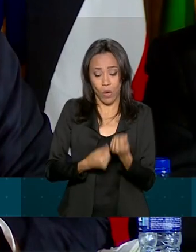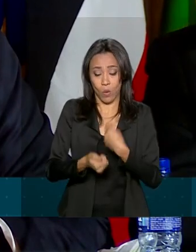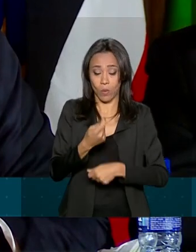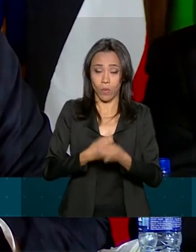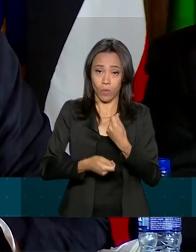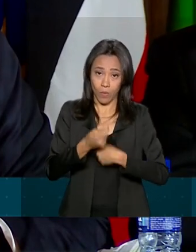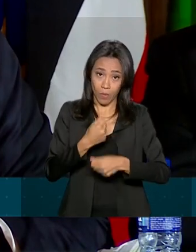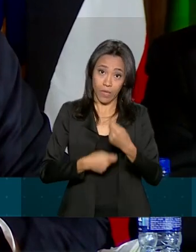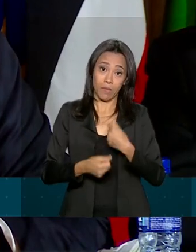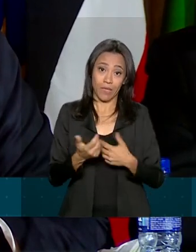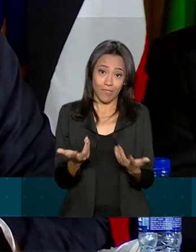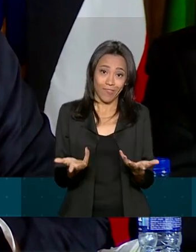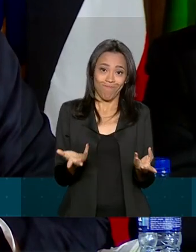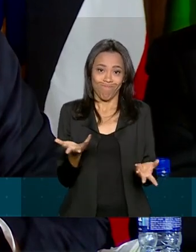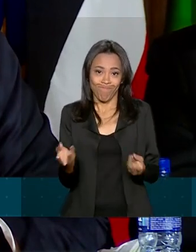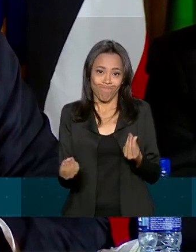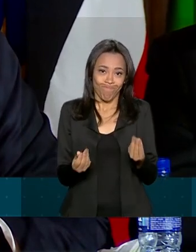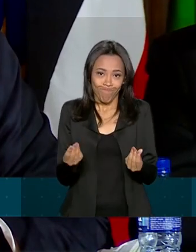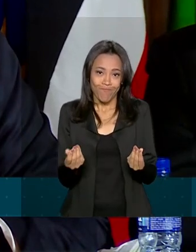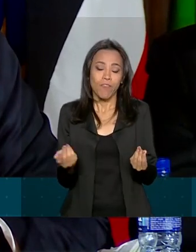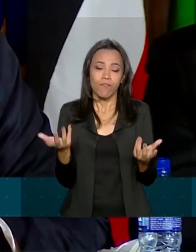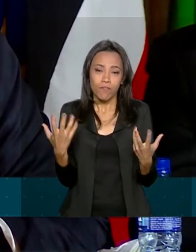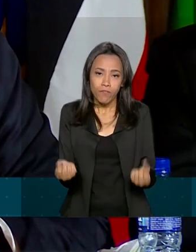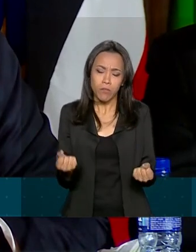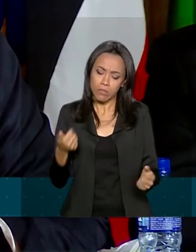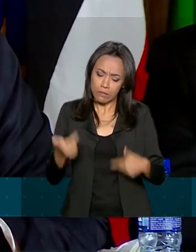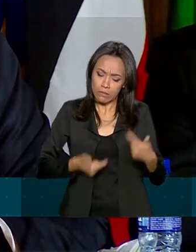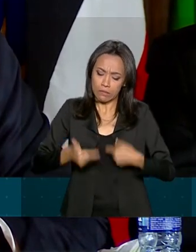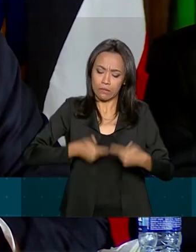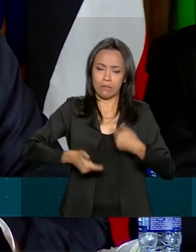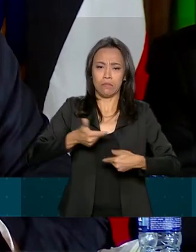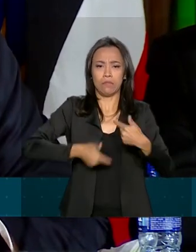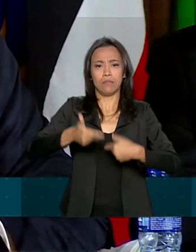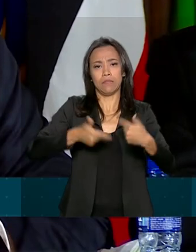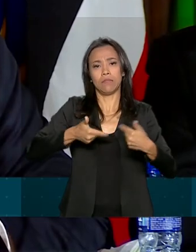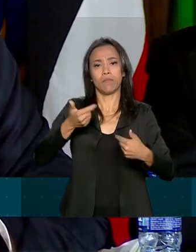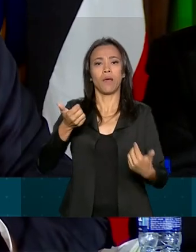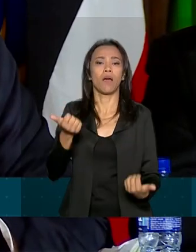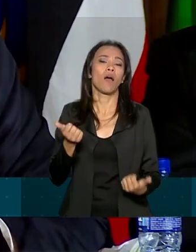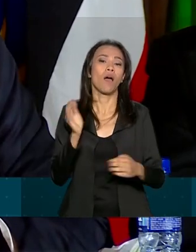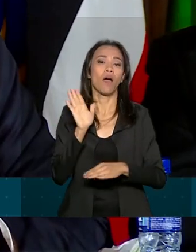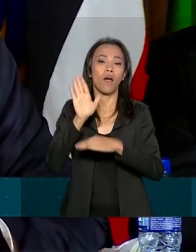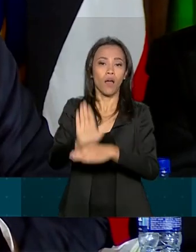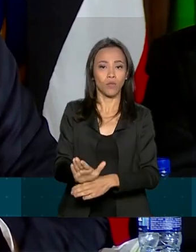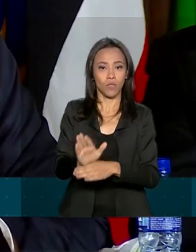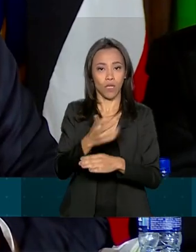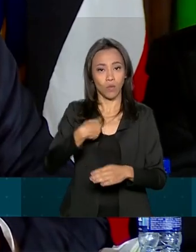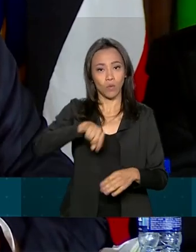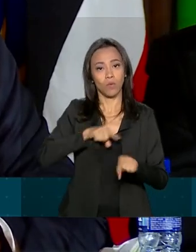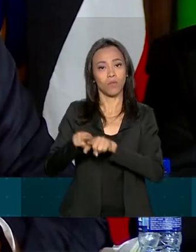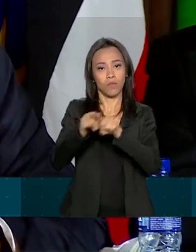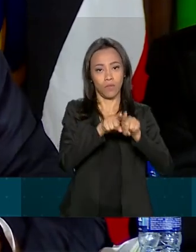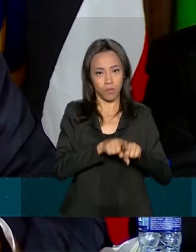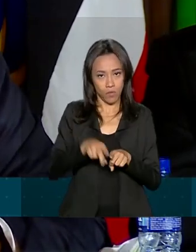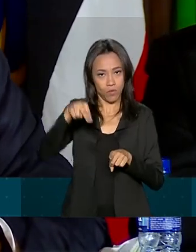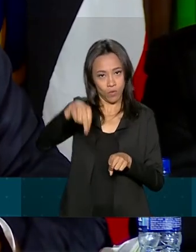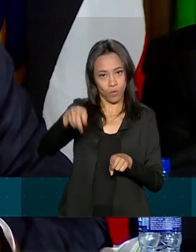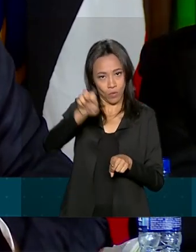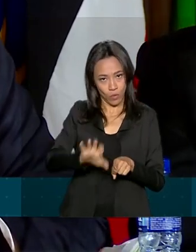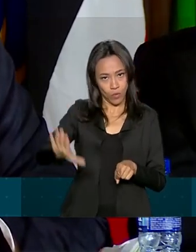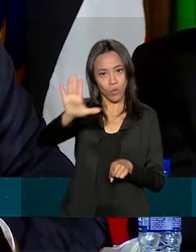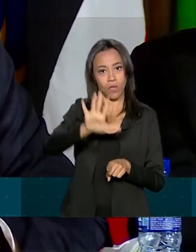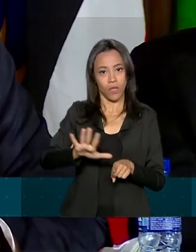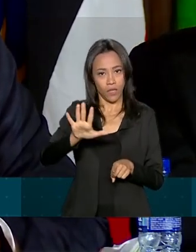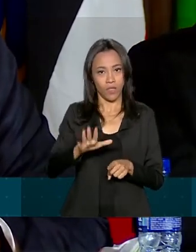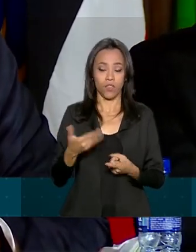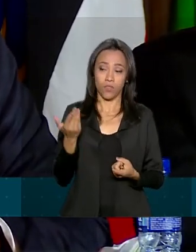economicamente, fazer o possível para ajudar os nossos irmãos do Nordeste. Senhor Mário Godilho, da